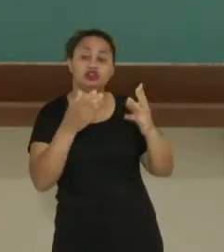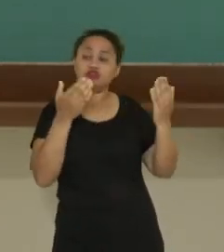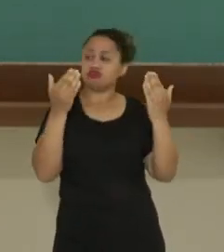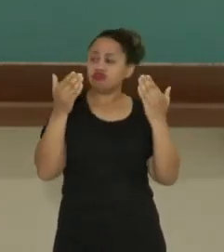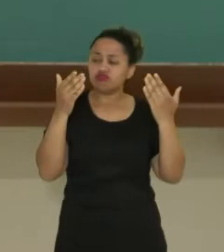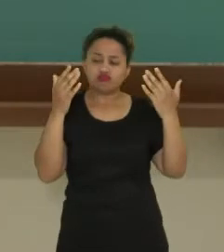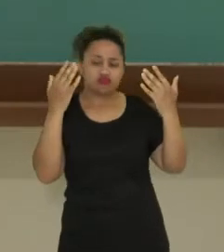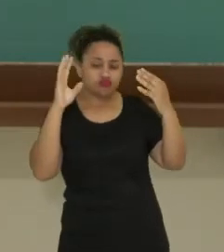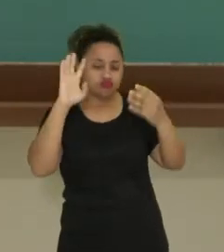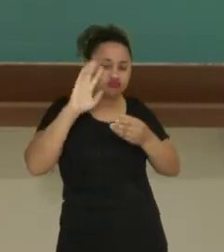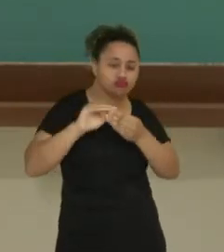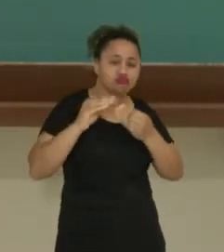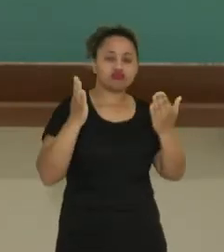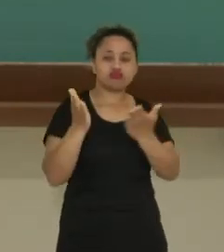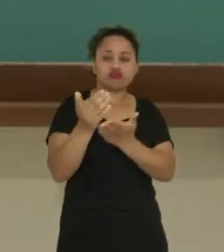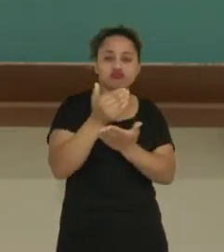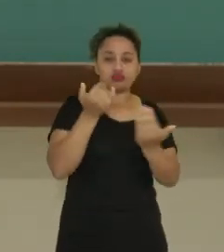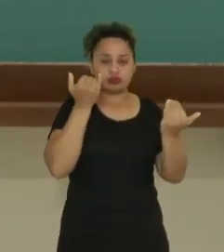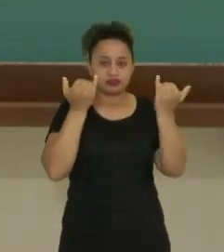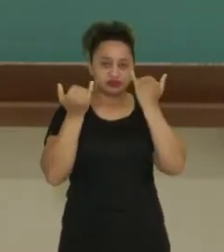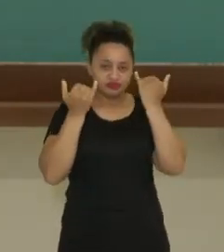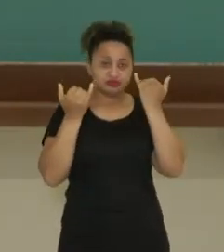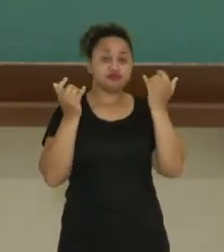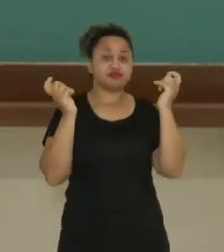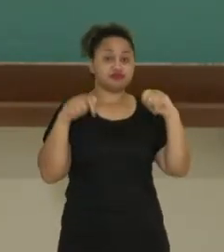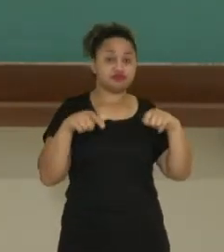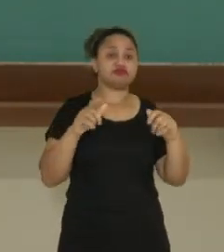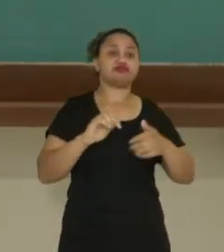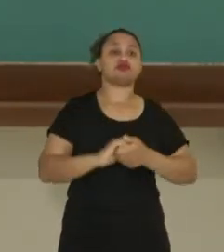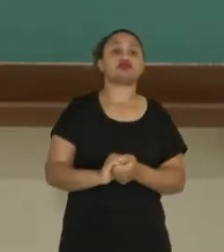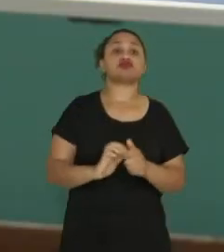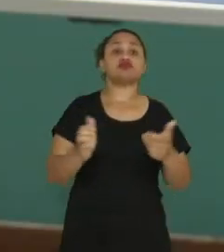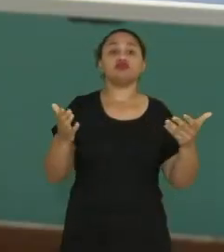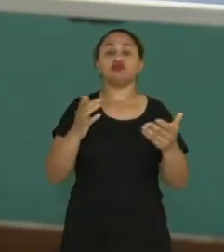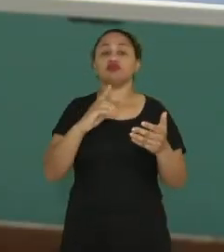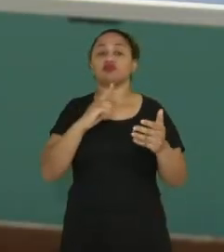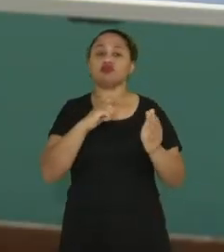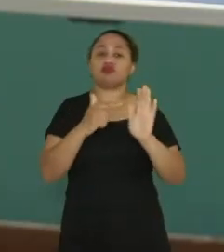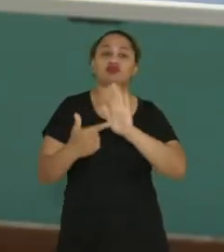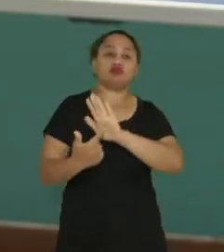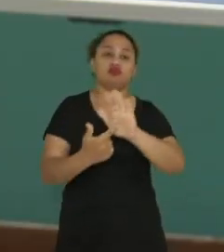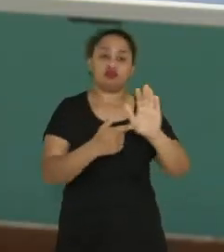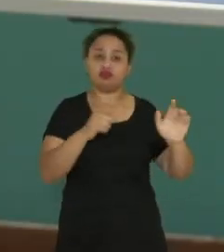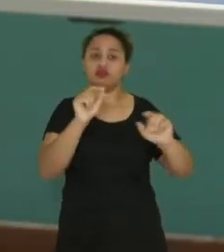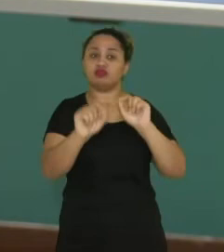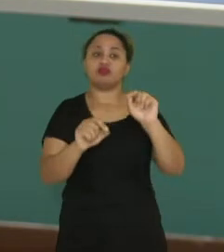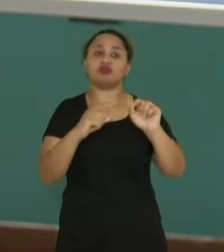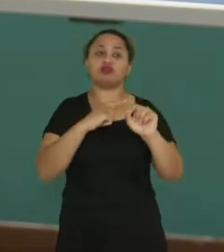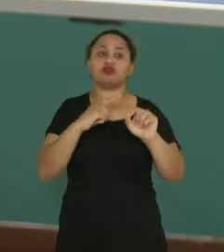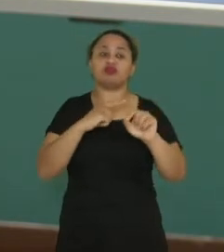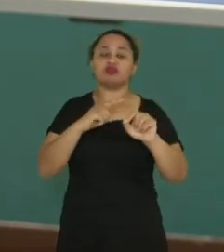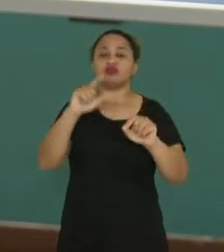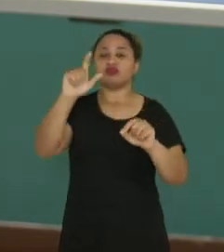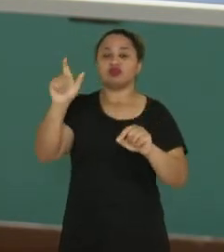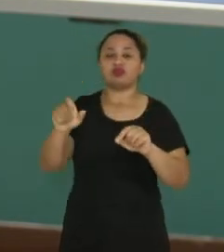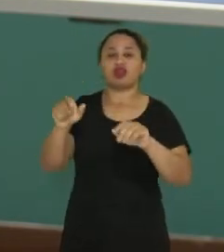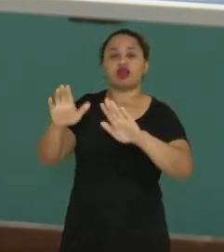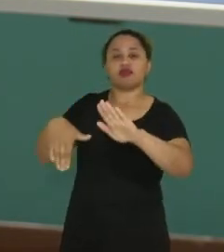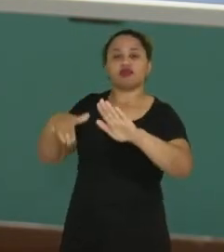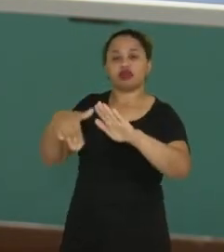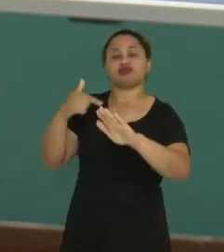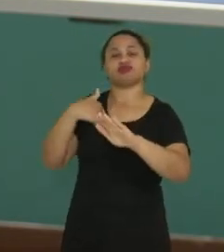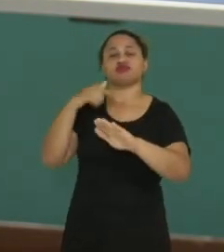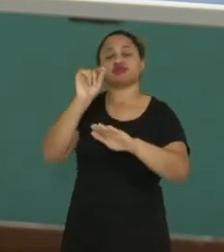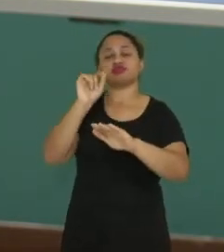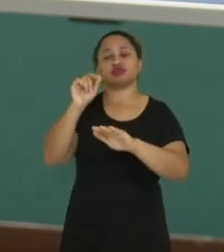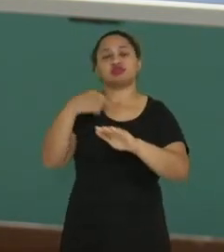essa comparação entre os dois gráficos. Aqui trago uma das manifestações que a gente tem no litoral paranaense, que é o boi